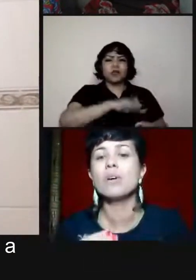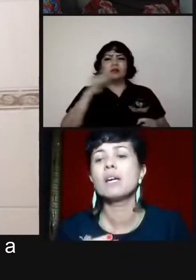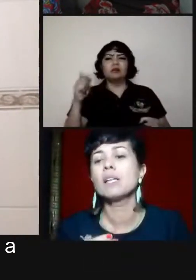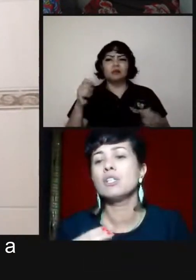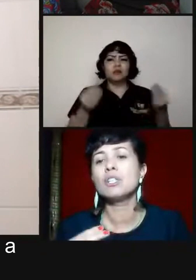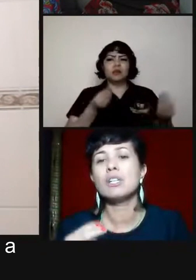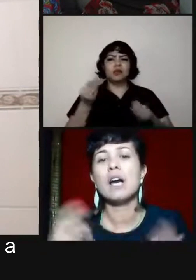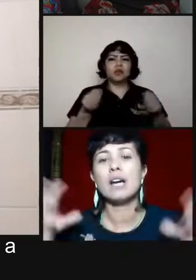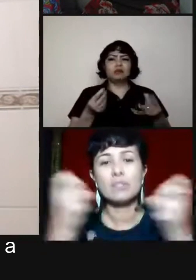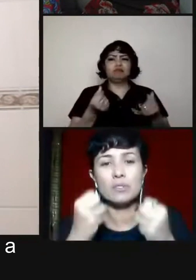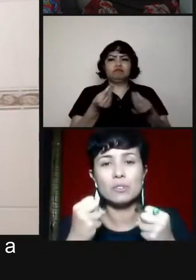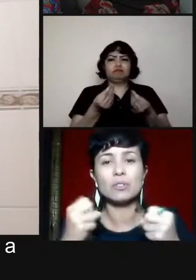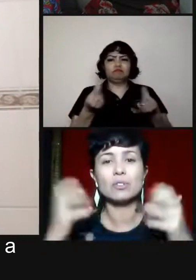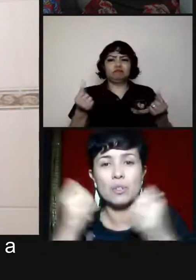meio